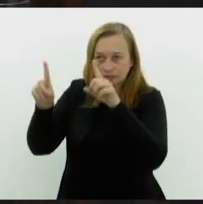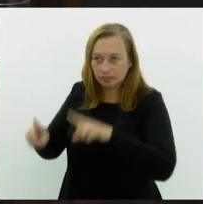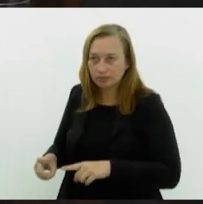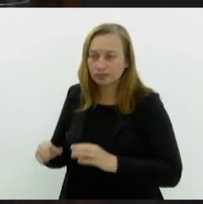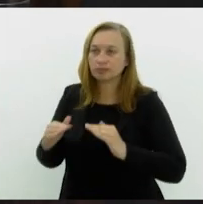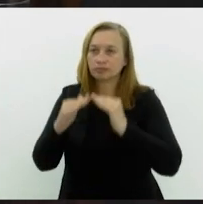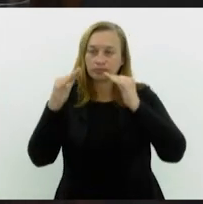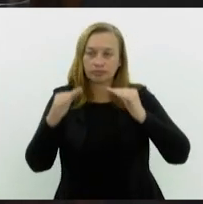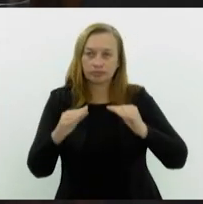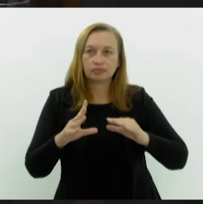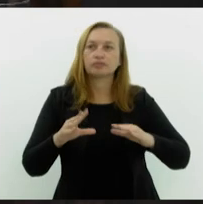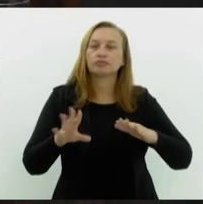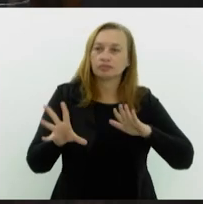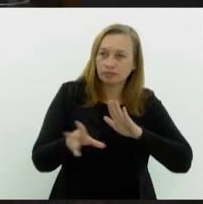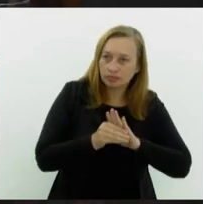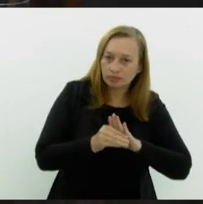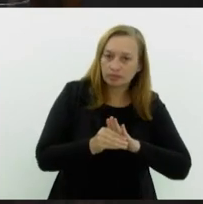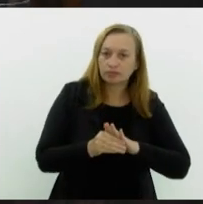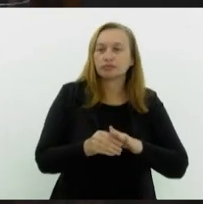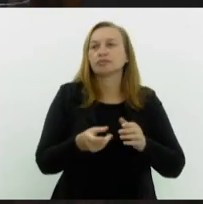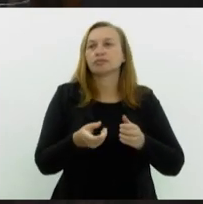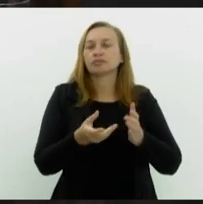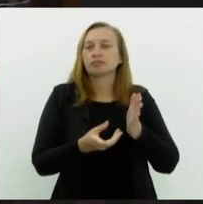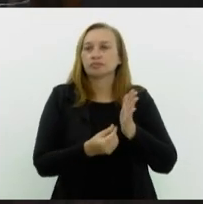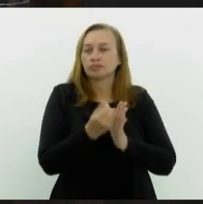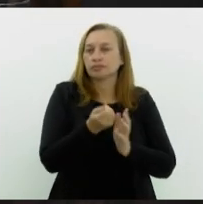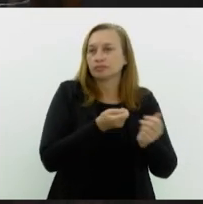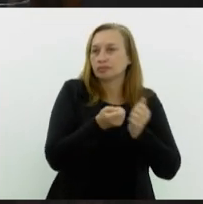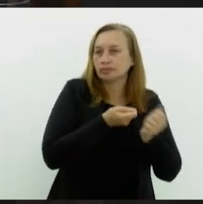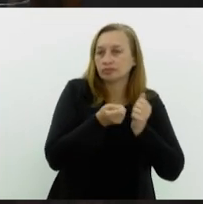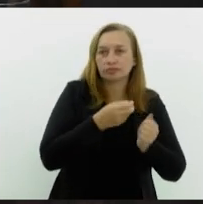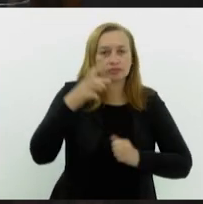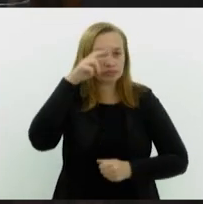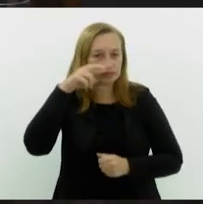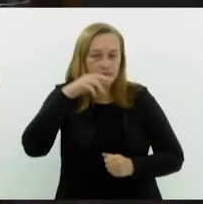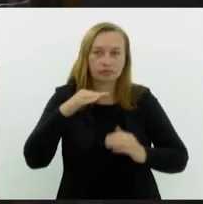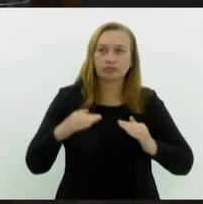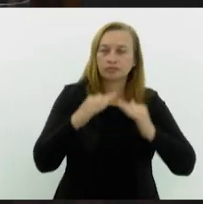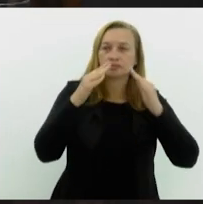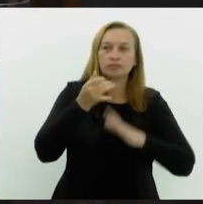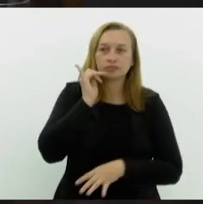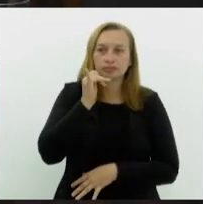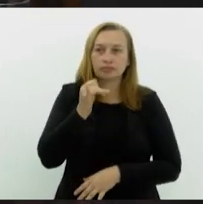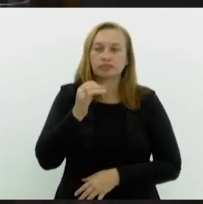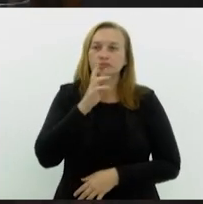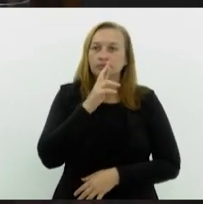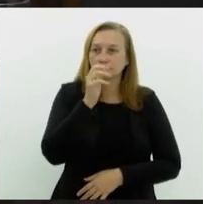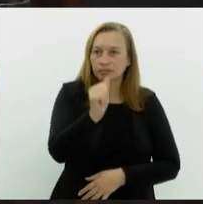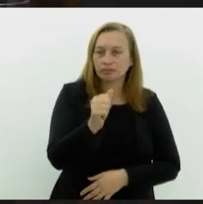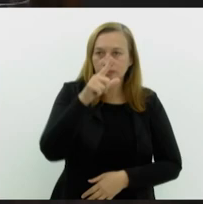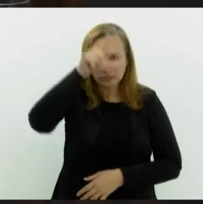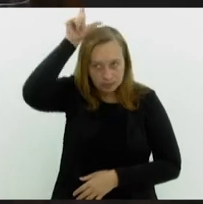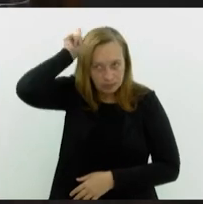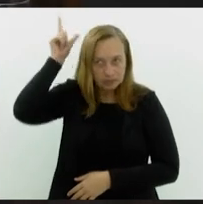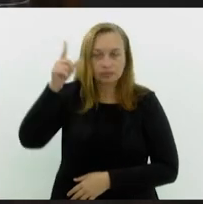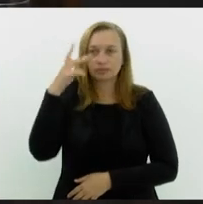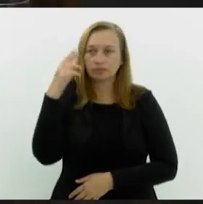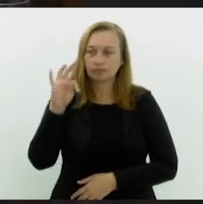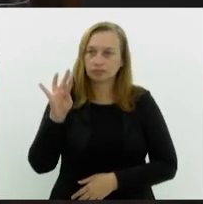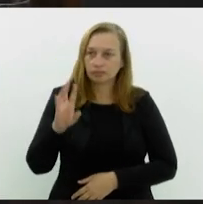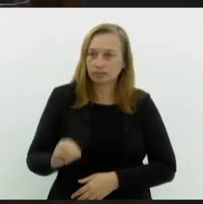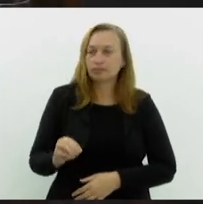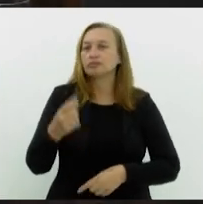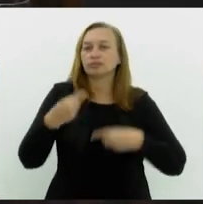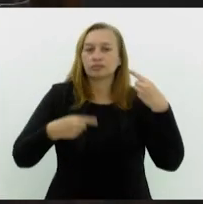favorável com emenda e de orçamento, fiscalização financeira e controle favorável. Relator, deputado Rodrigo Amorim, Luiz Paulo, Renato Miranda.